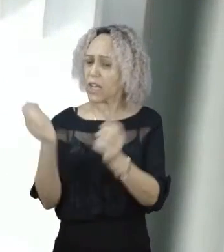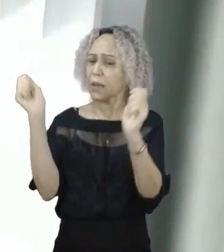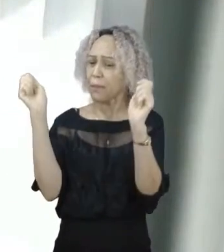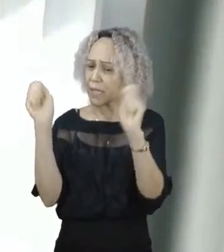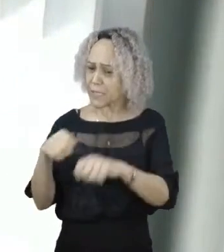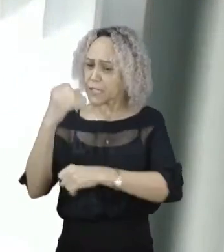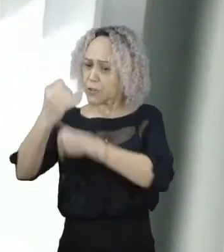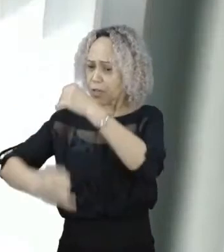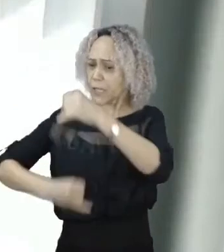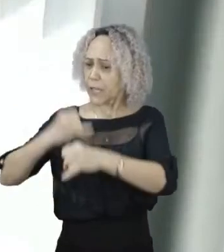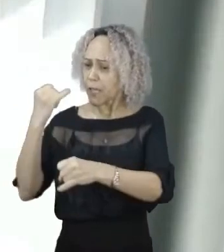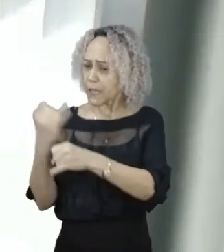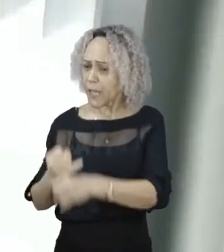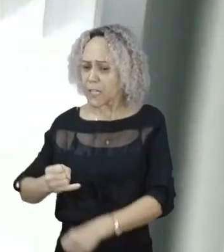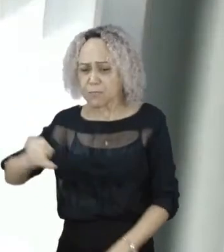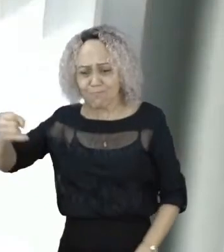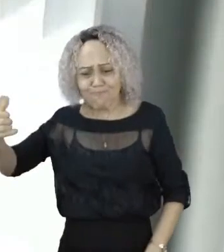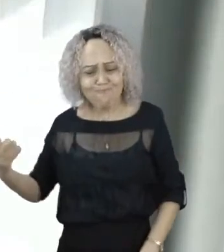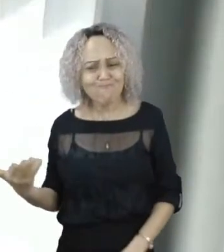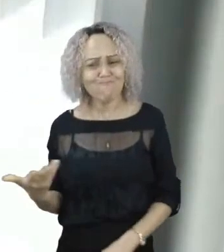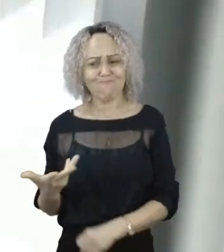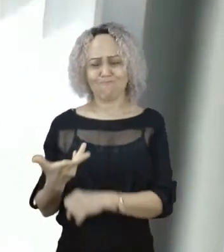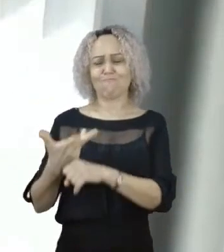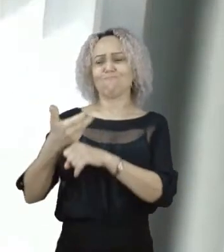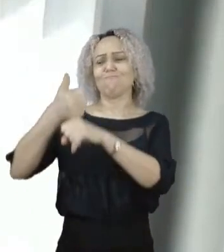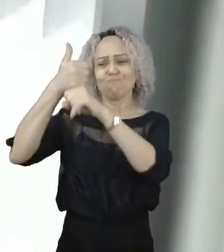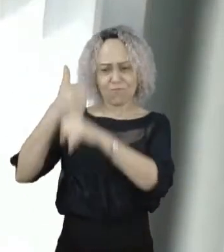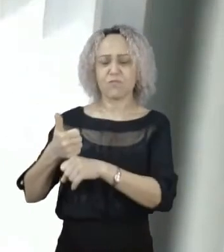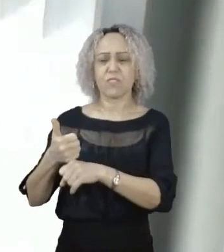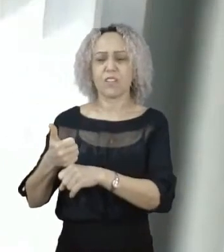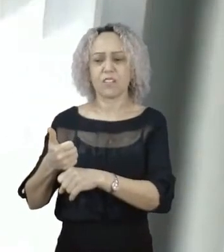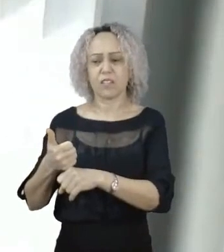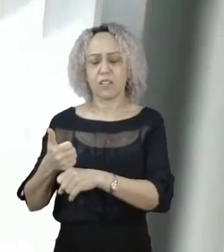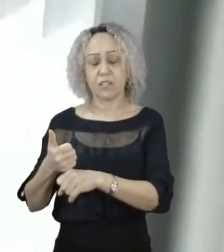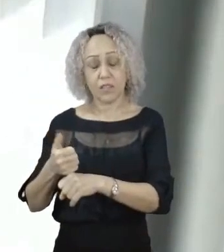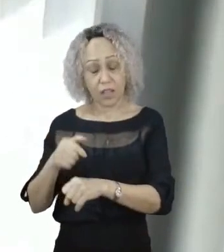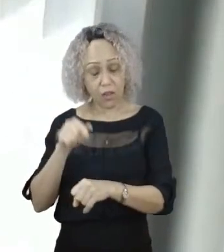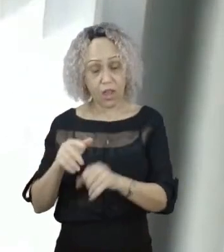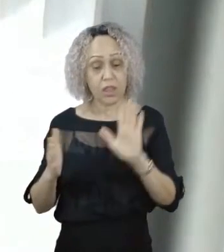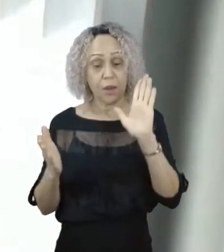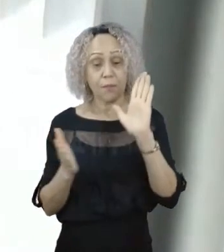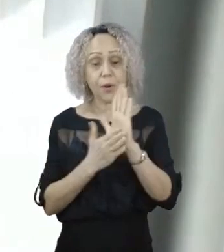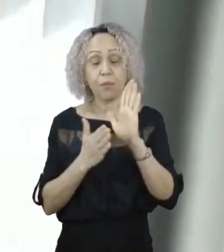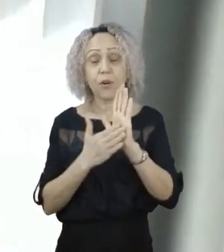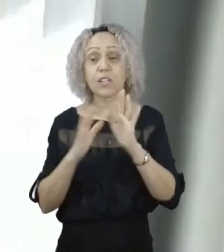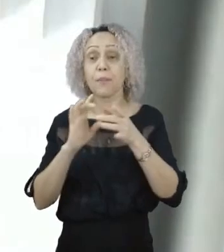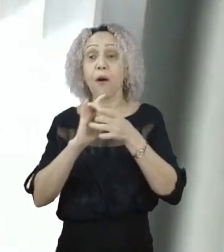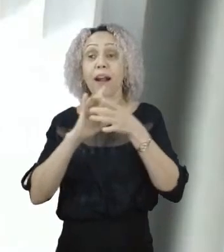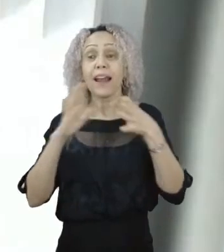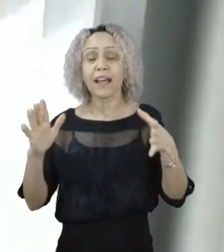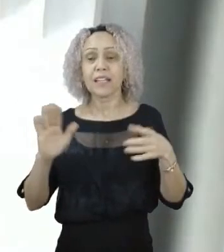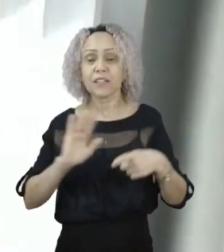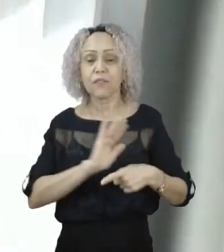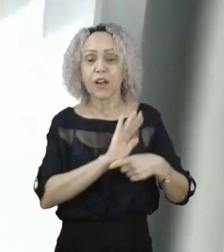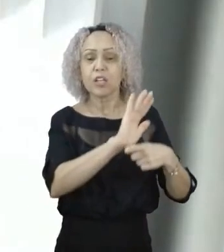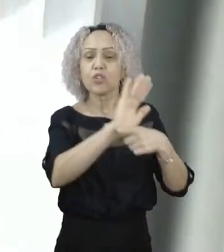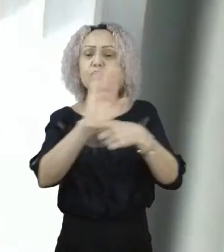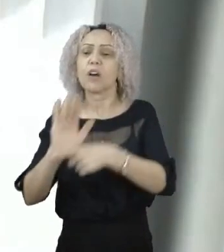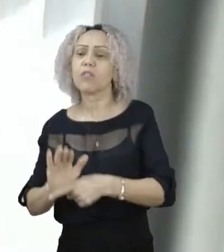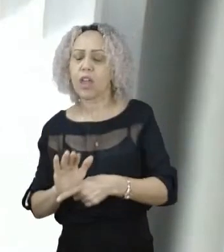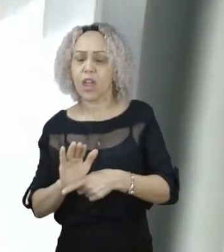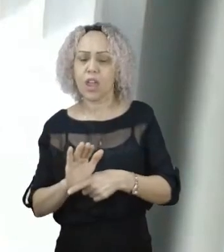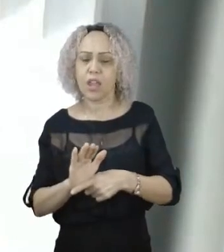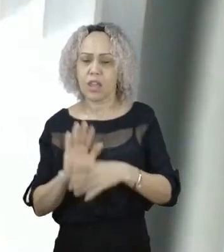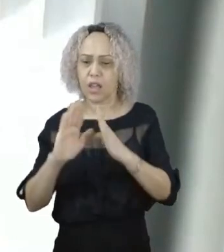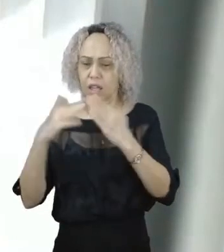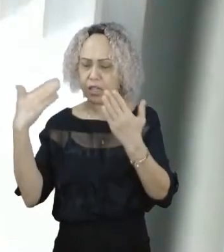imperiosa. Então, essa proposta do governo é uma proposta democrática, é uma proposta que vai, de fato, favorecer o